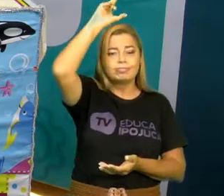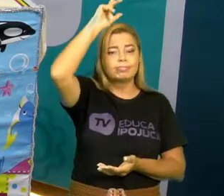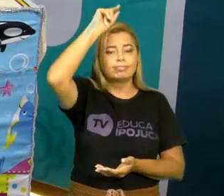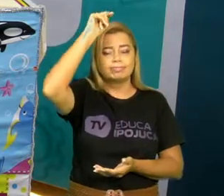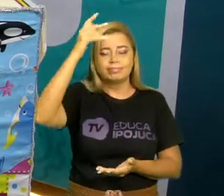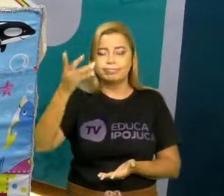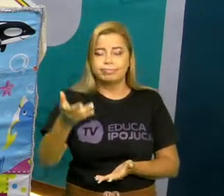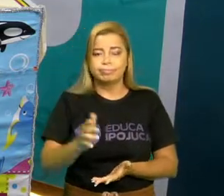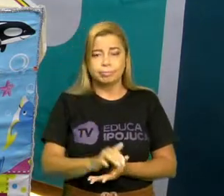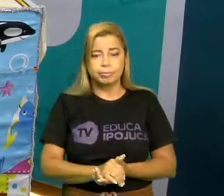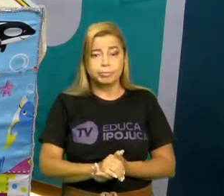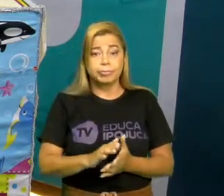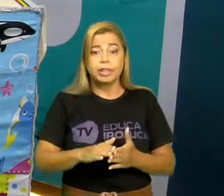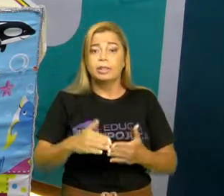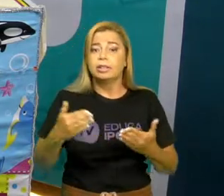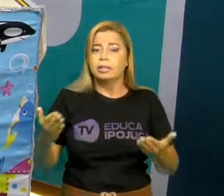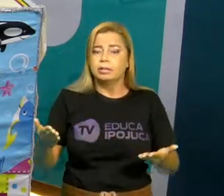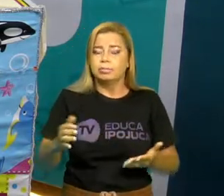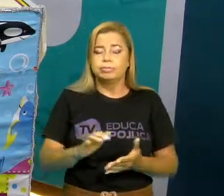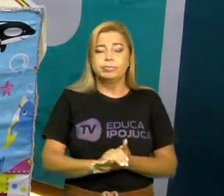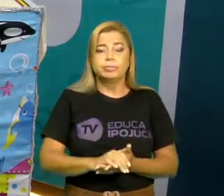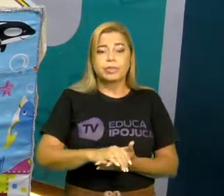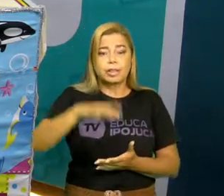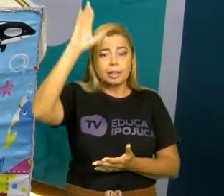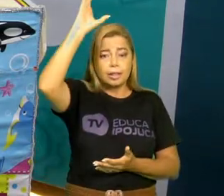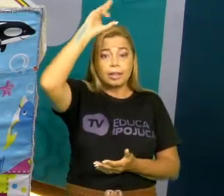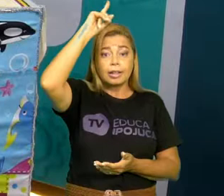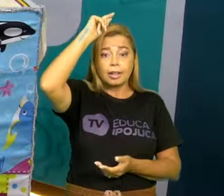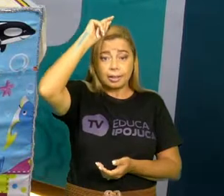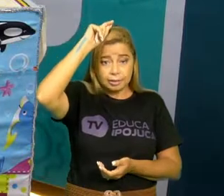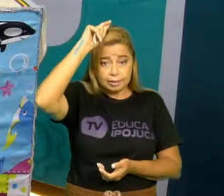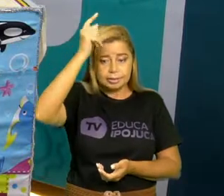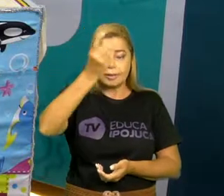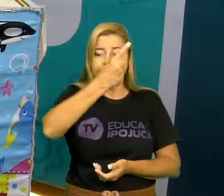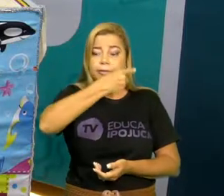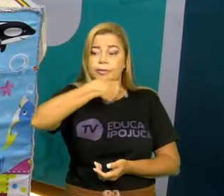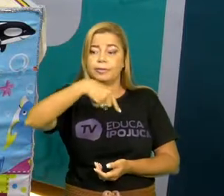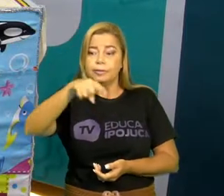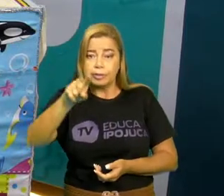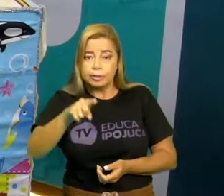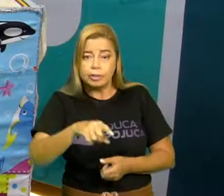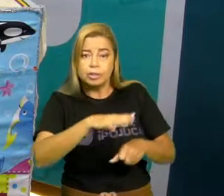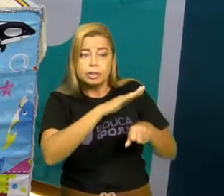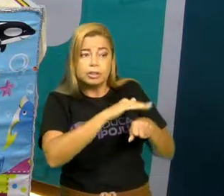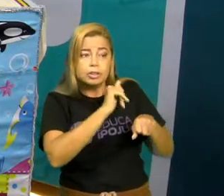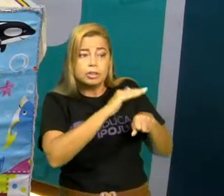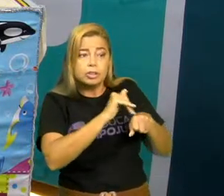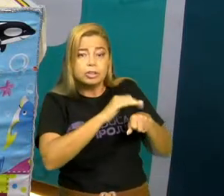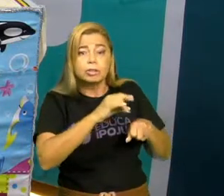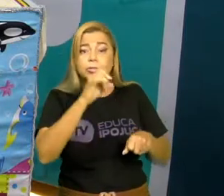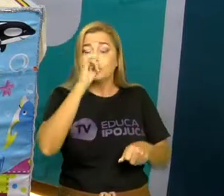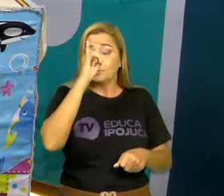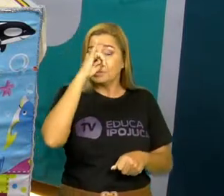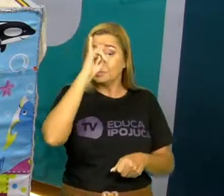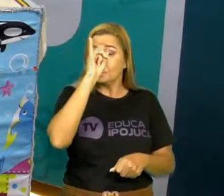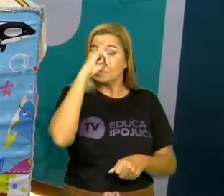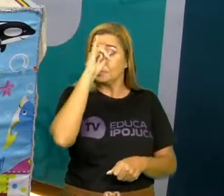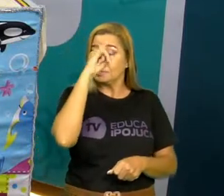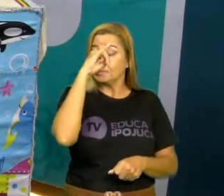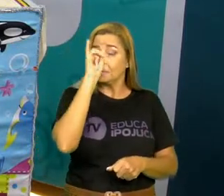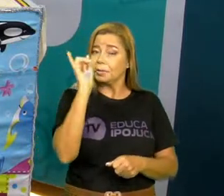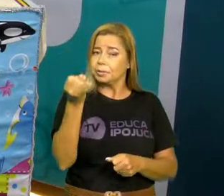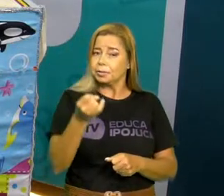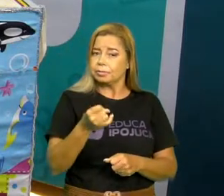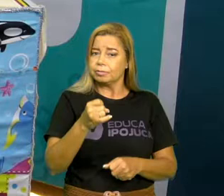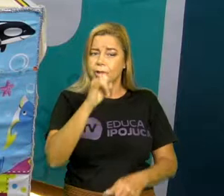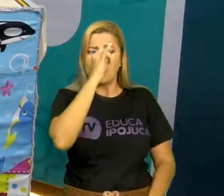A galinha não desistiu. Foi e chamou o porco. O